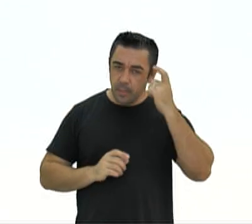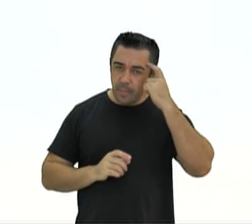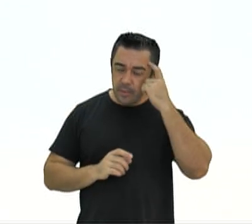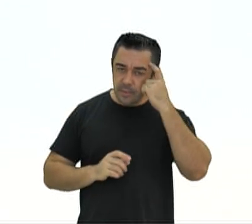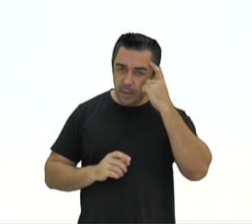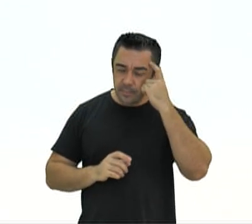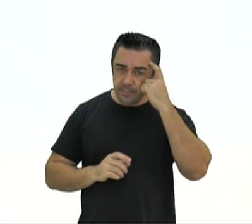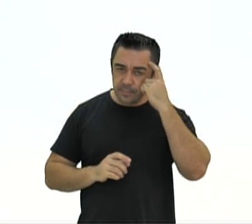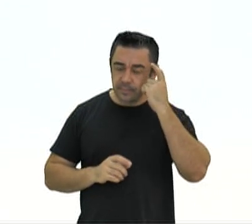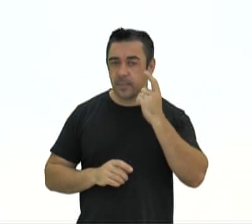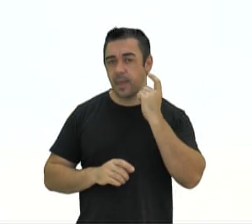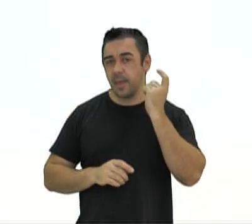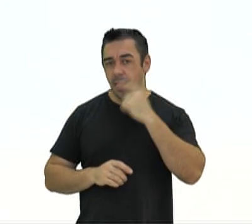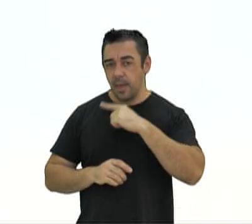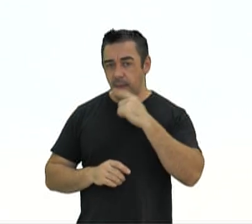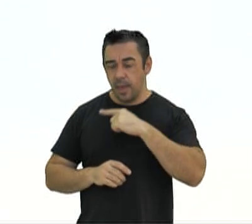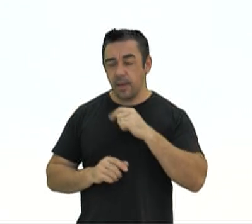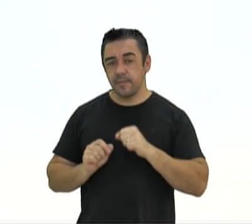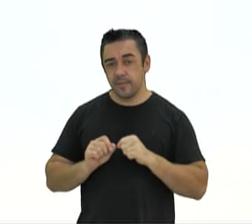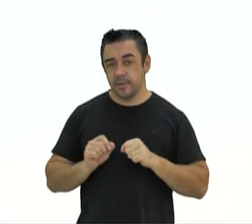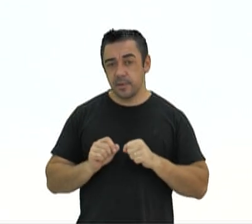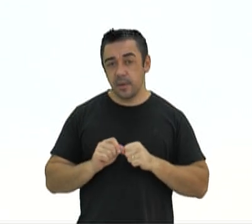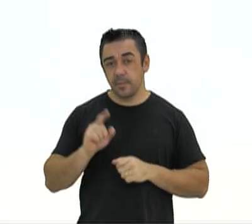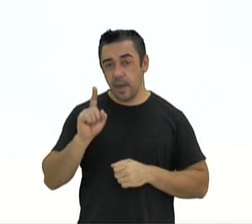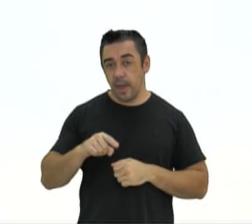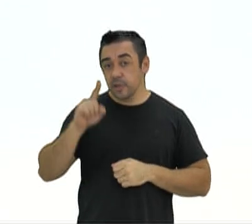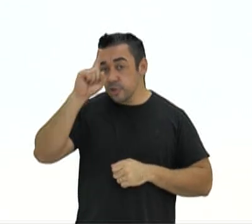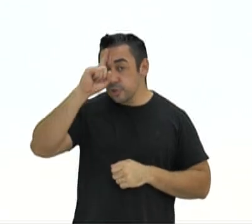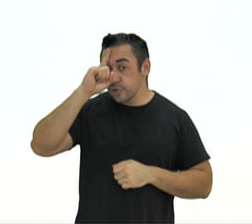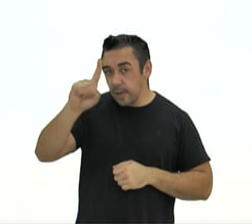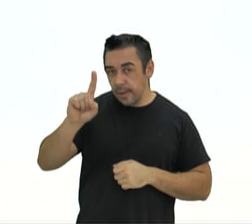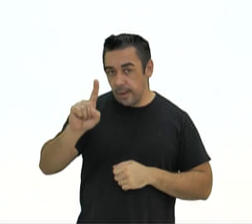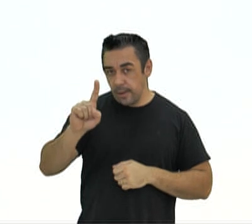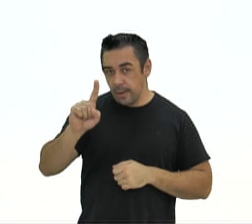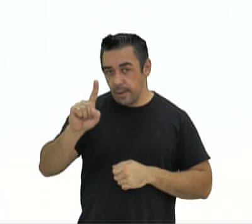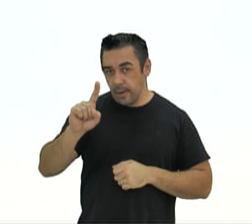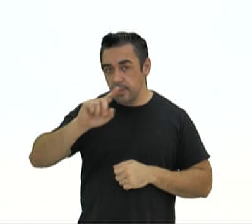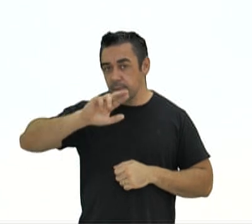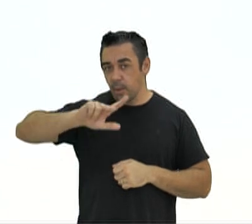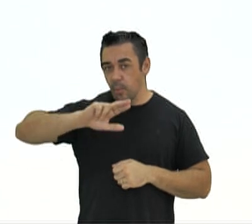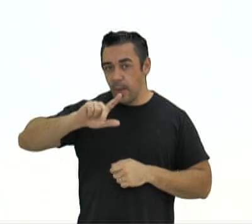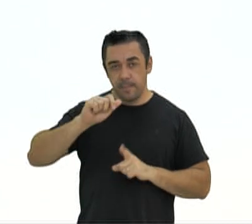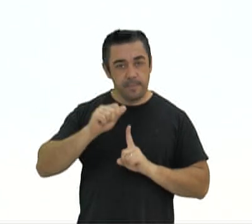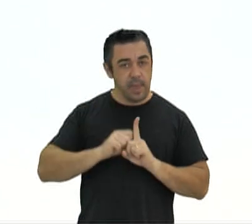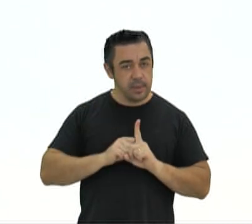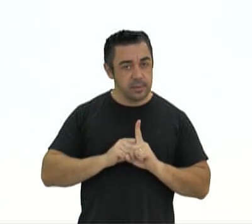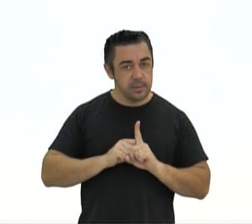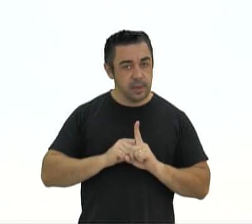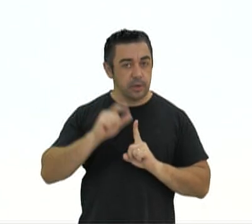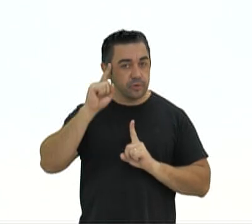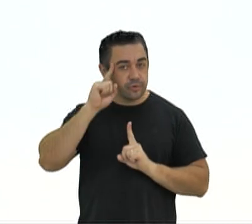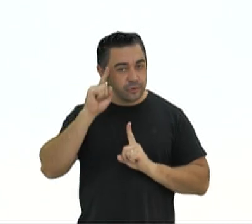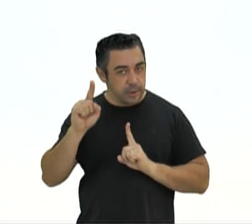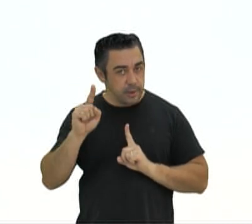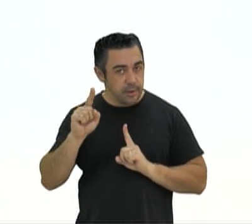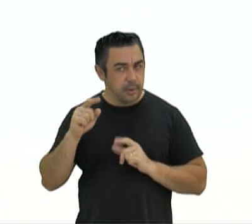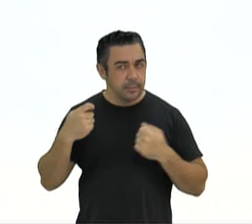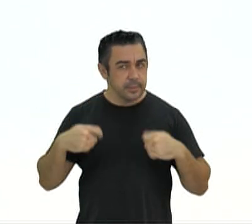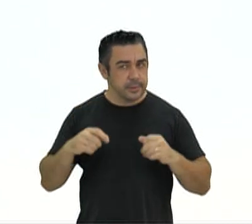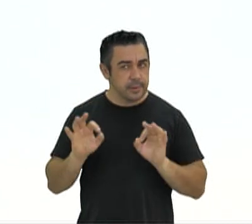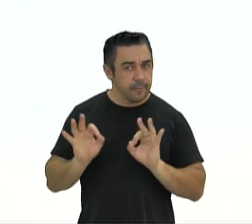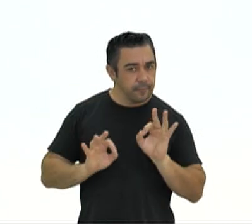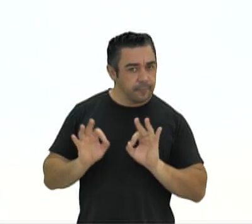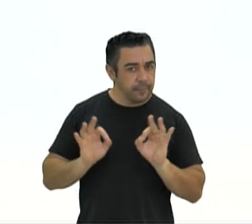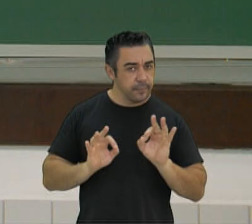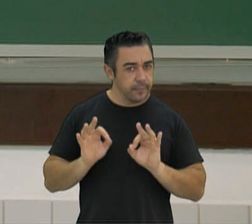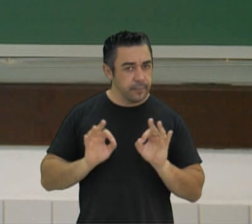pensar que aquela função que nós fizemos lá é para dia, tá? Não é para mês, é para dia. Então tem que dar uma mexidinha